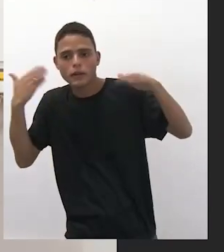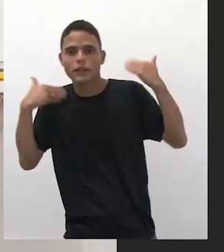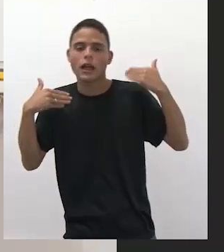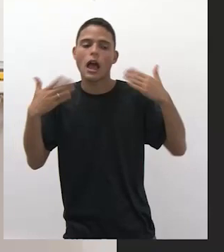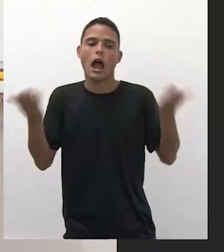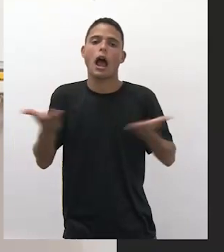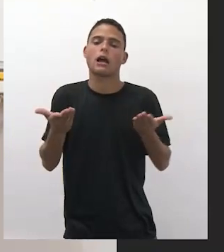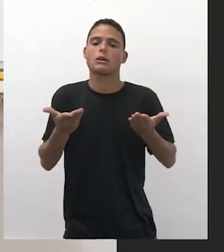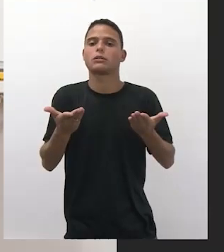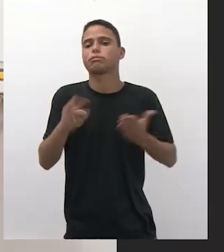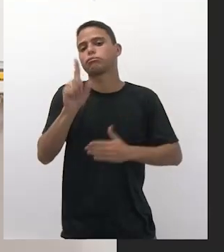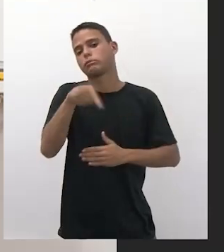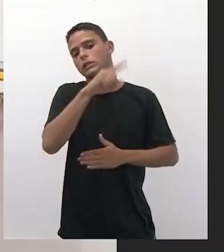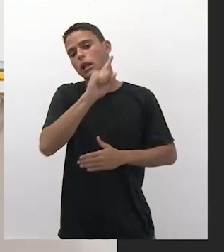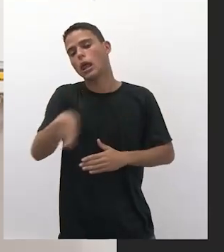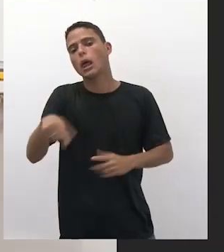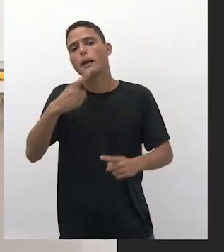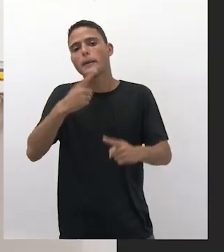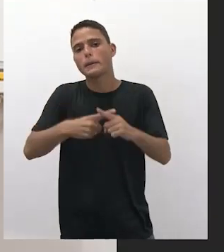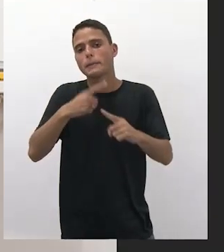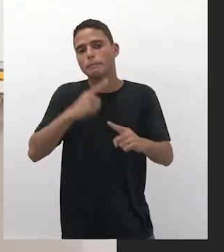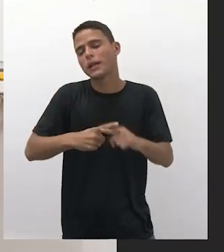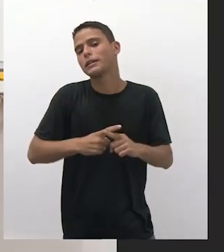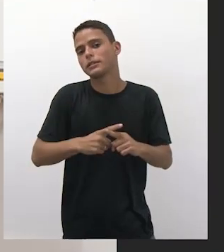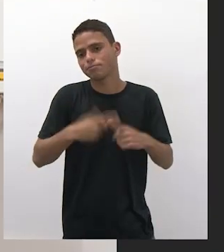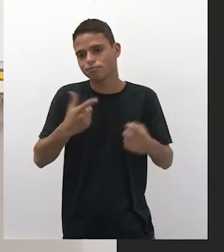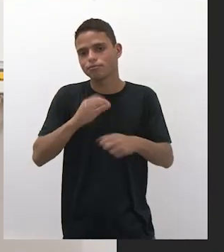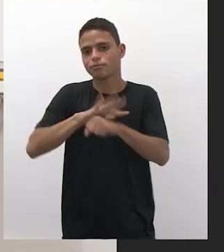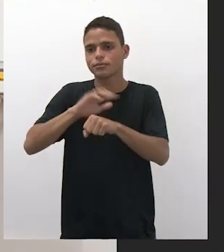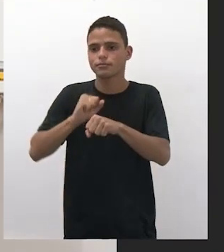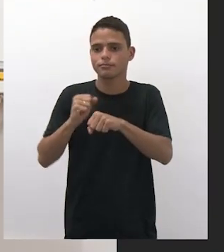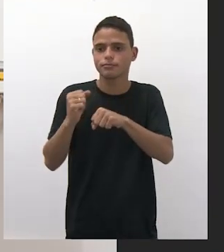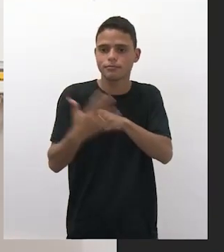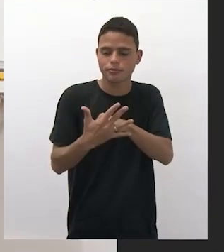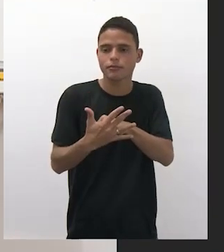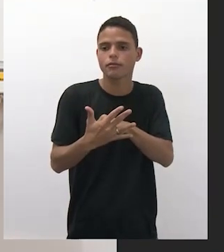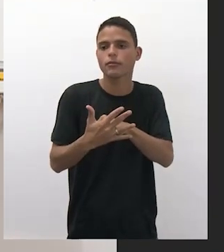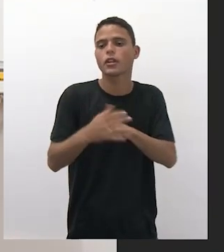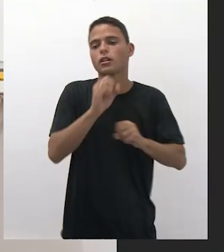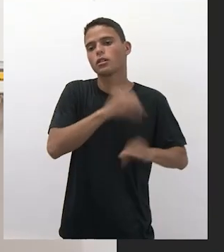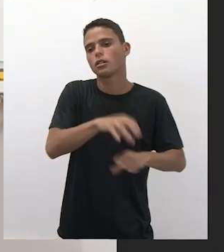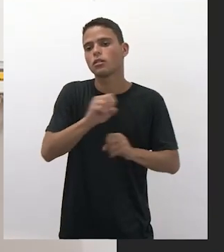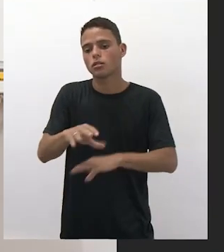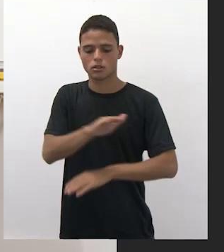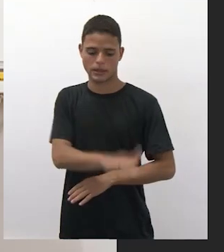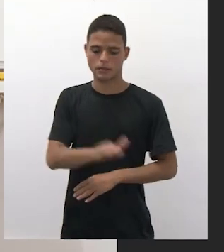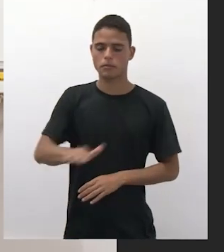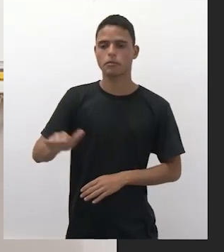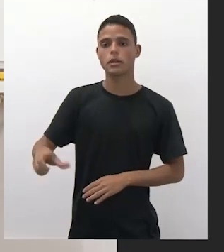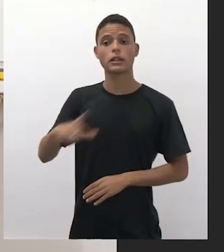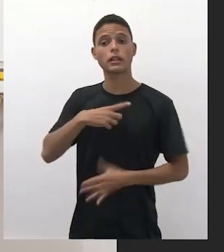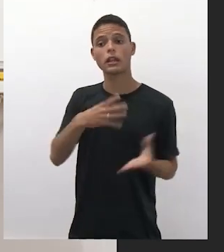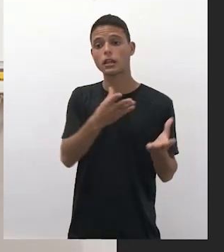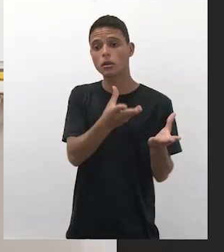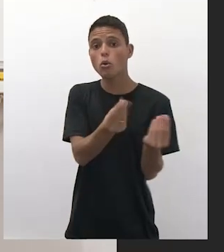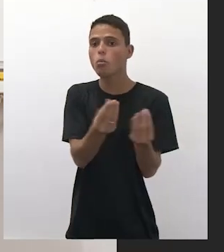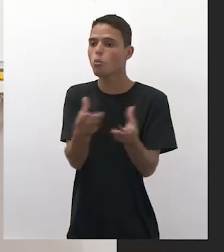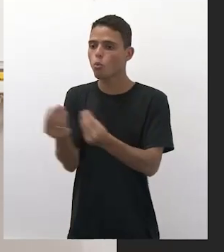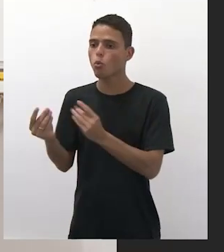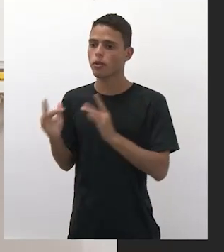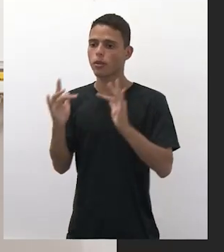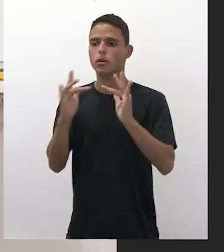da pandemia, mas do ensino primário eu tenho contato com muitos.